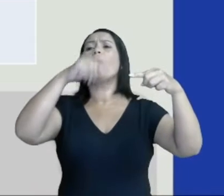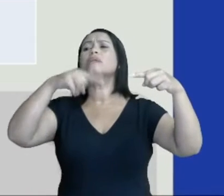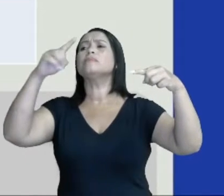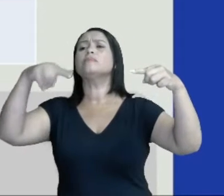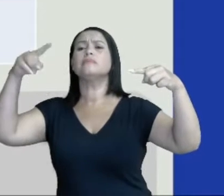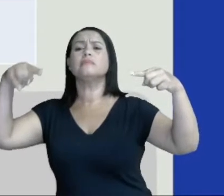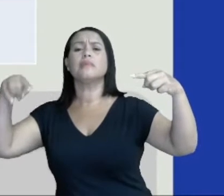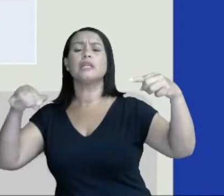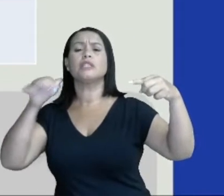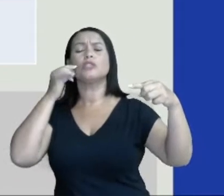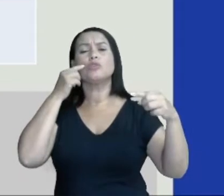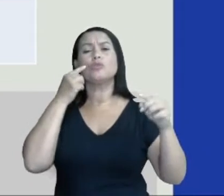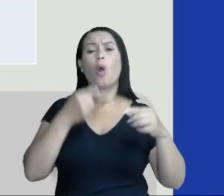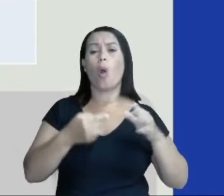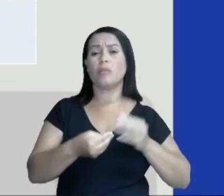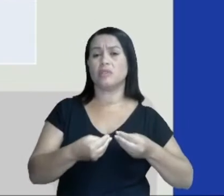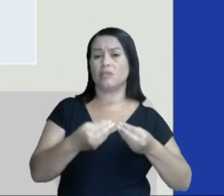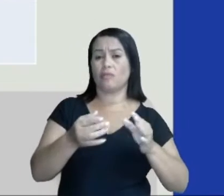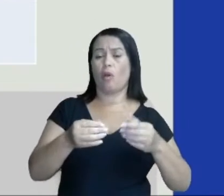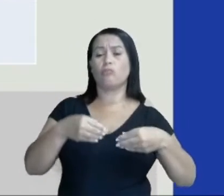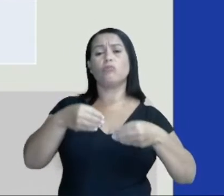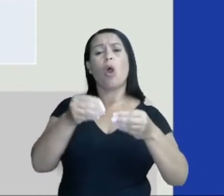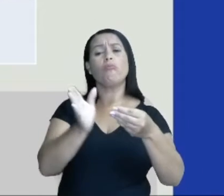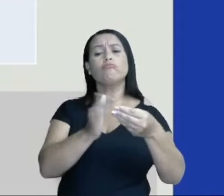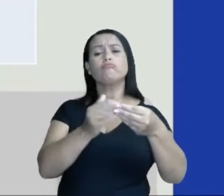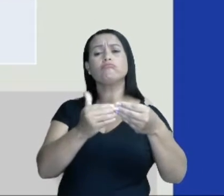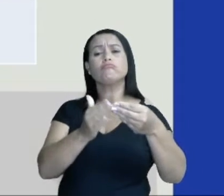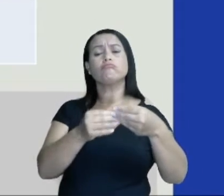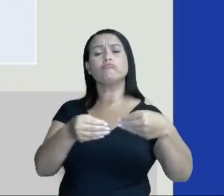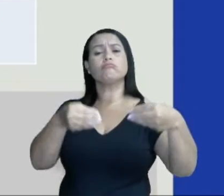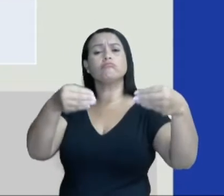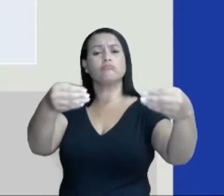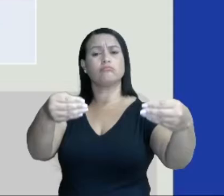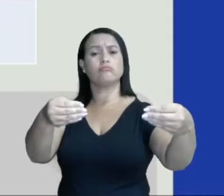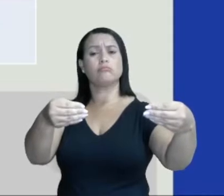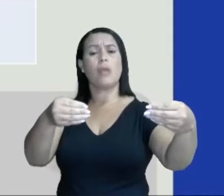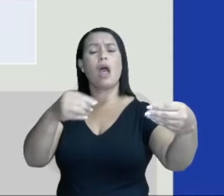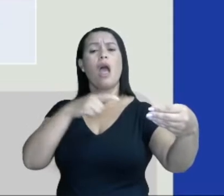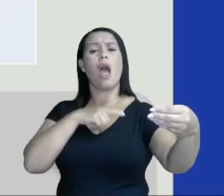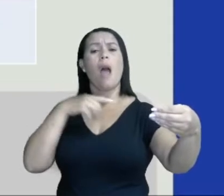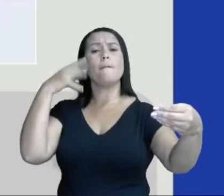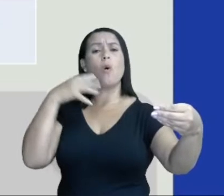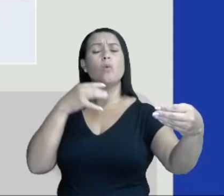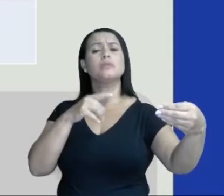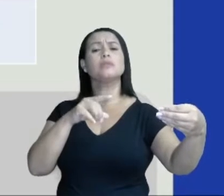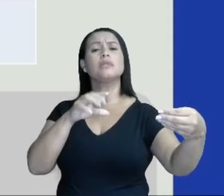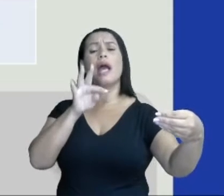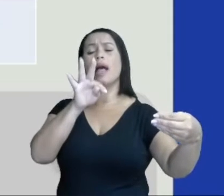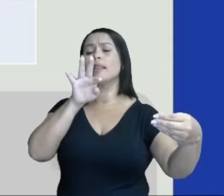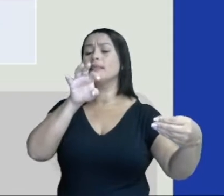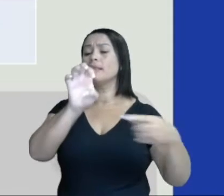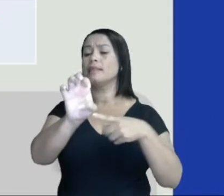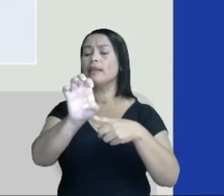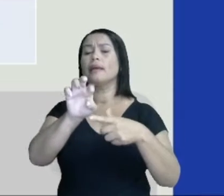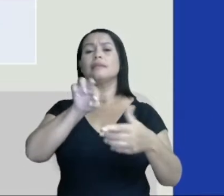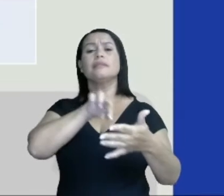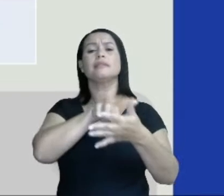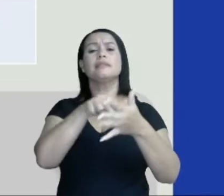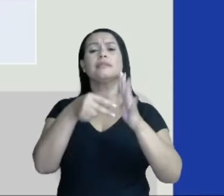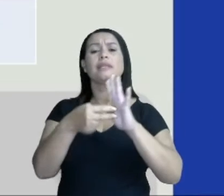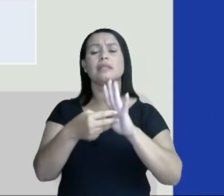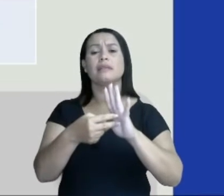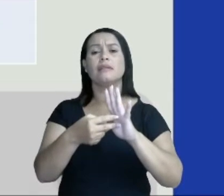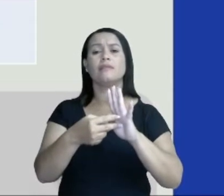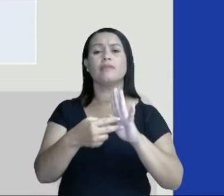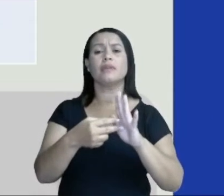partituras, eu te trouxe, certo? Então, ó, te está se referindo à